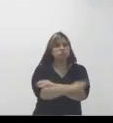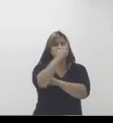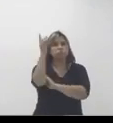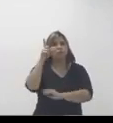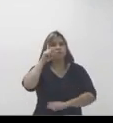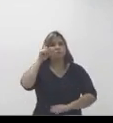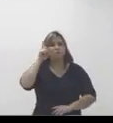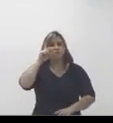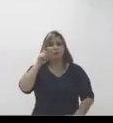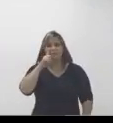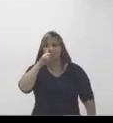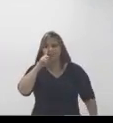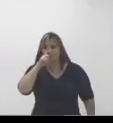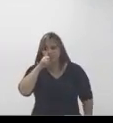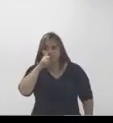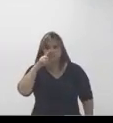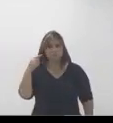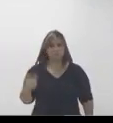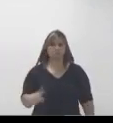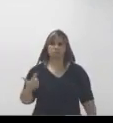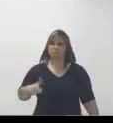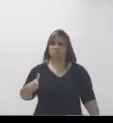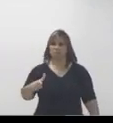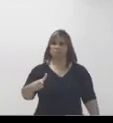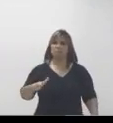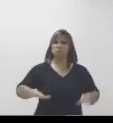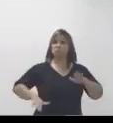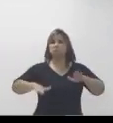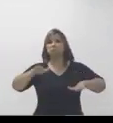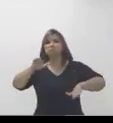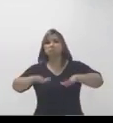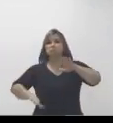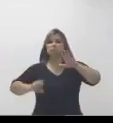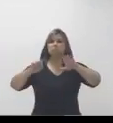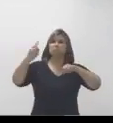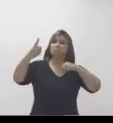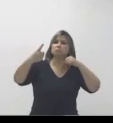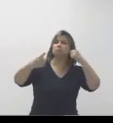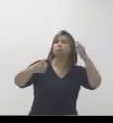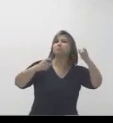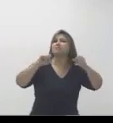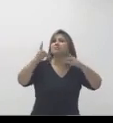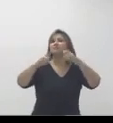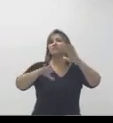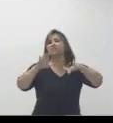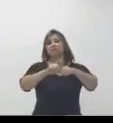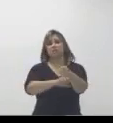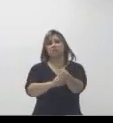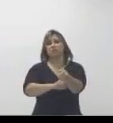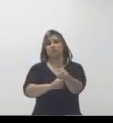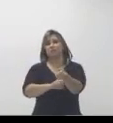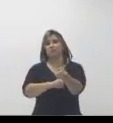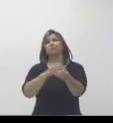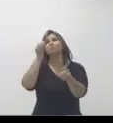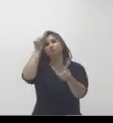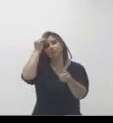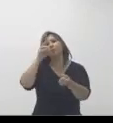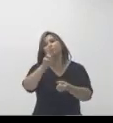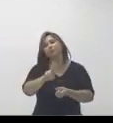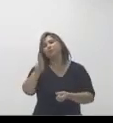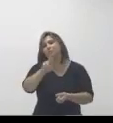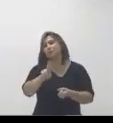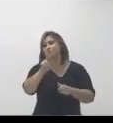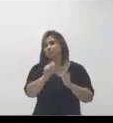desses desestabilize pode ser que alguma crise seja gerado em função dos droga mas é pra